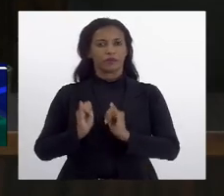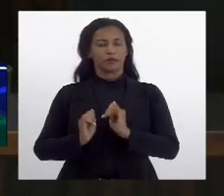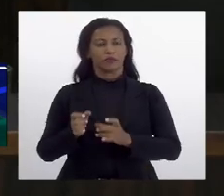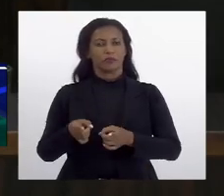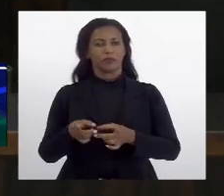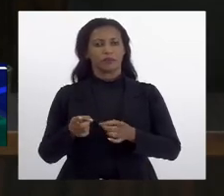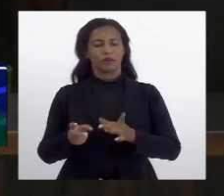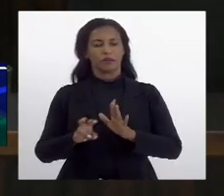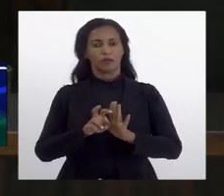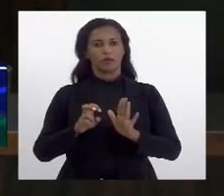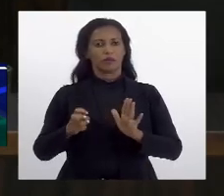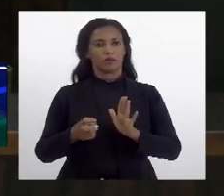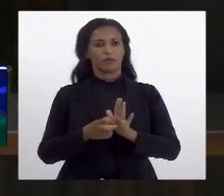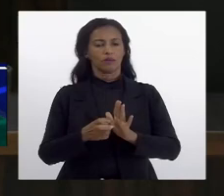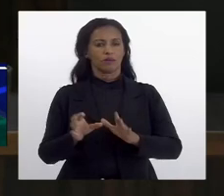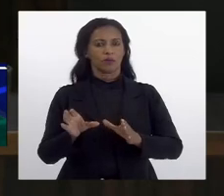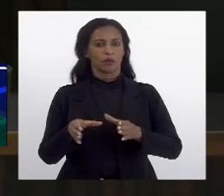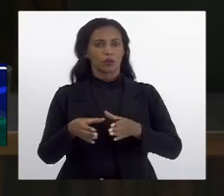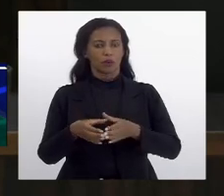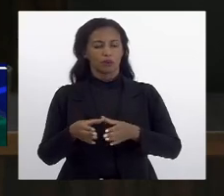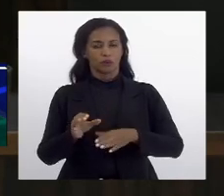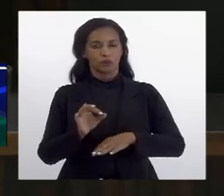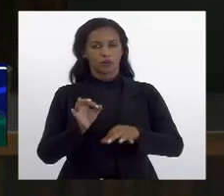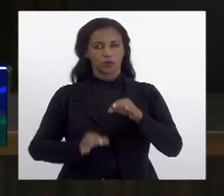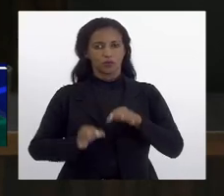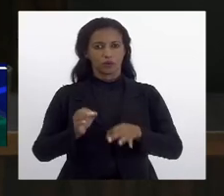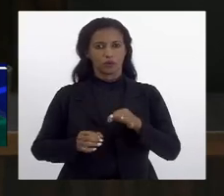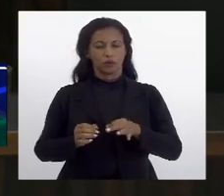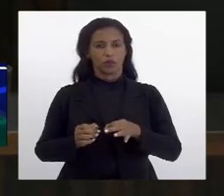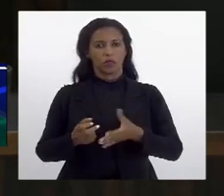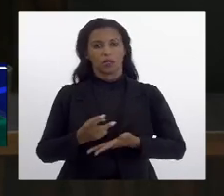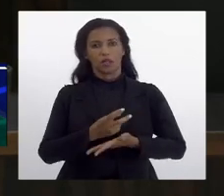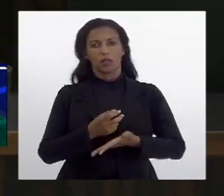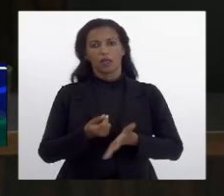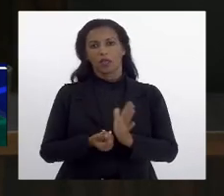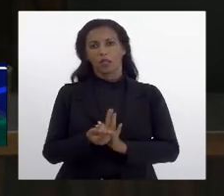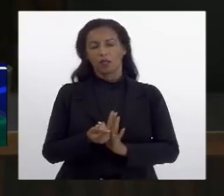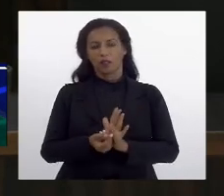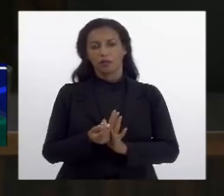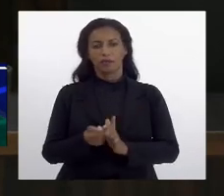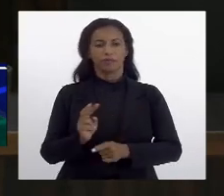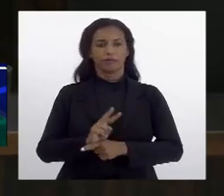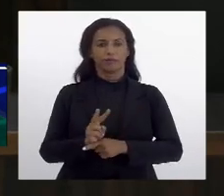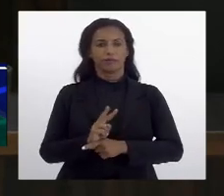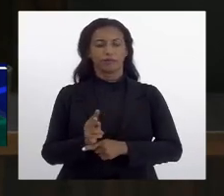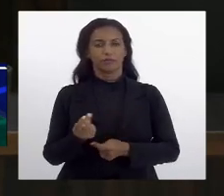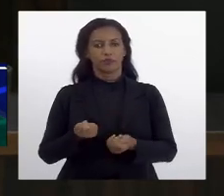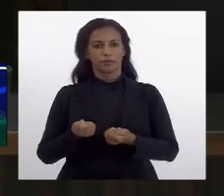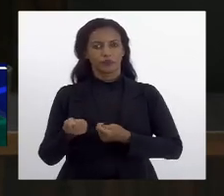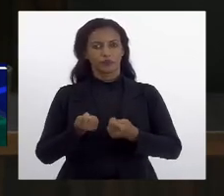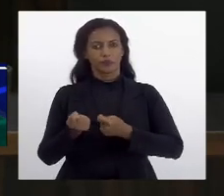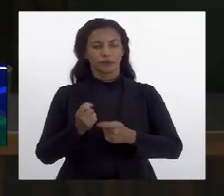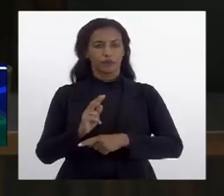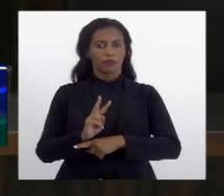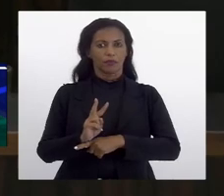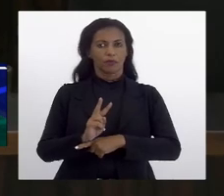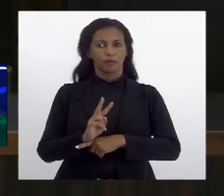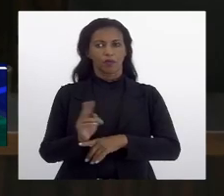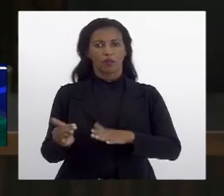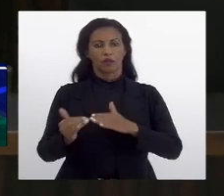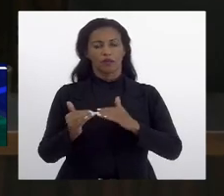favorável, com emenda à Comissão de Constituição e Justiça, tributação, controle da arrecadação estadual e fiscalização financeira dos tributos estaduais,